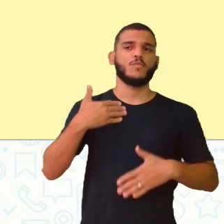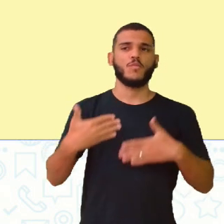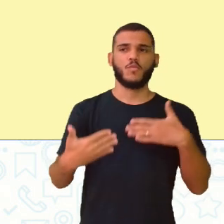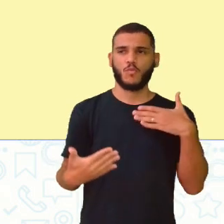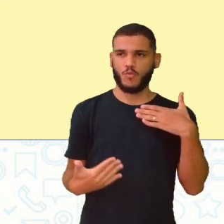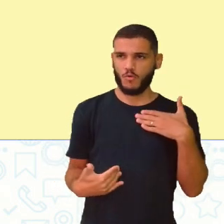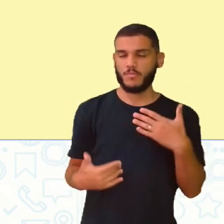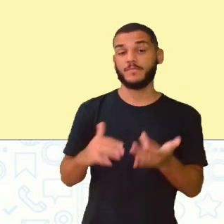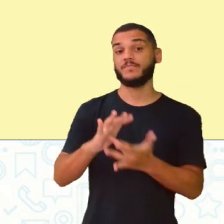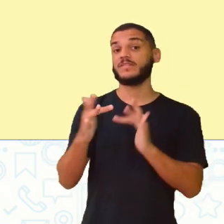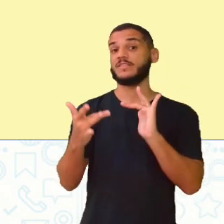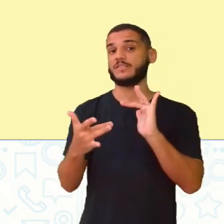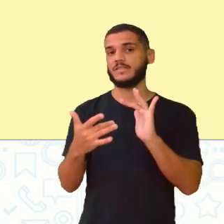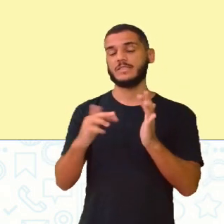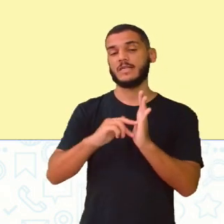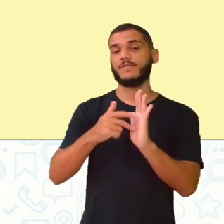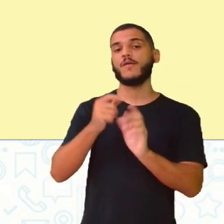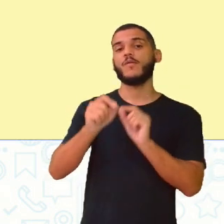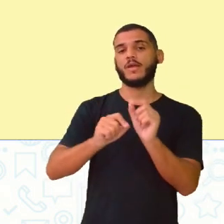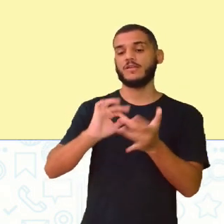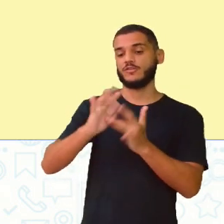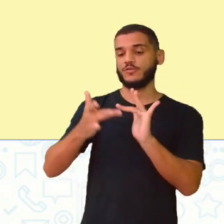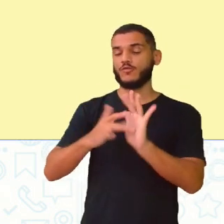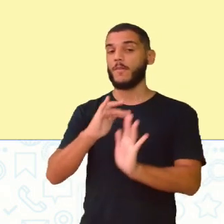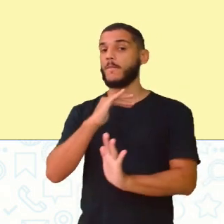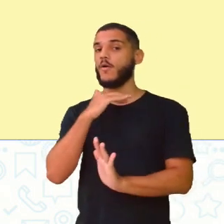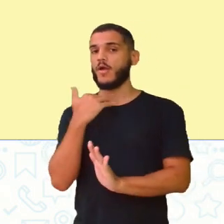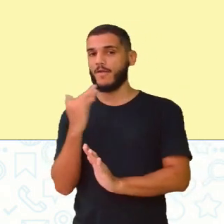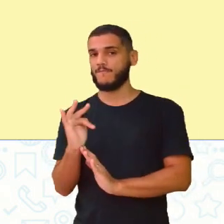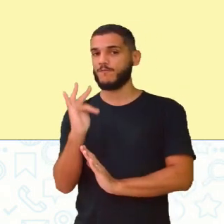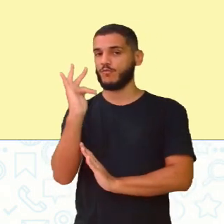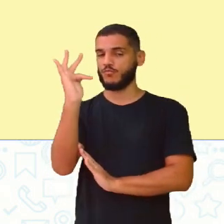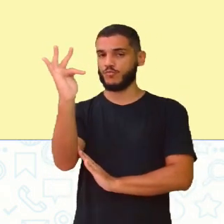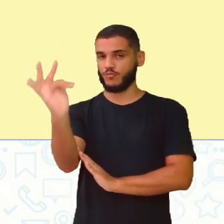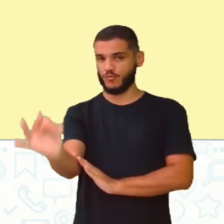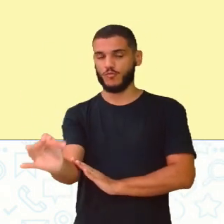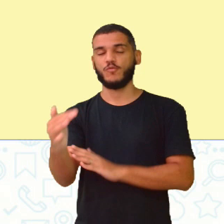representava ali que Jesus seria morto, não é? Então no Natal